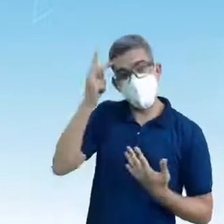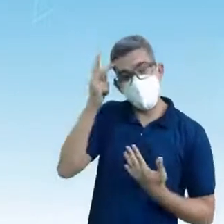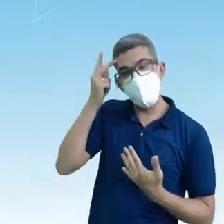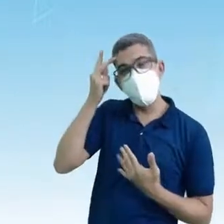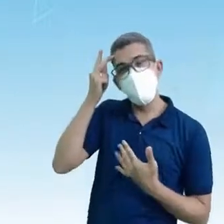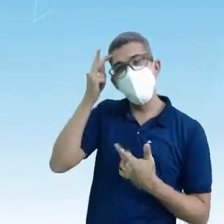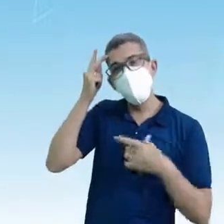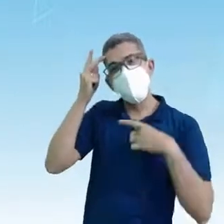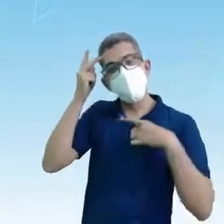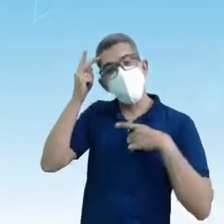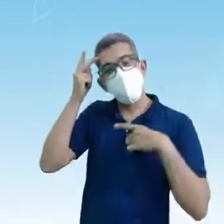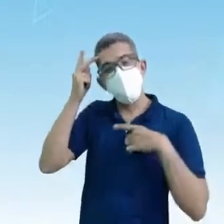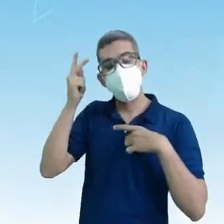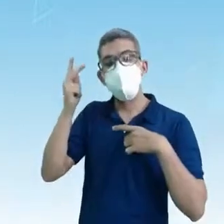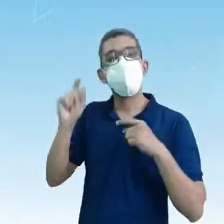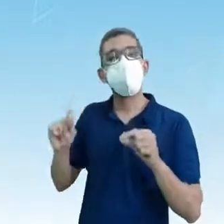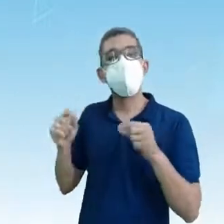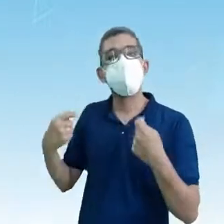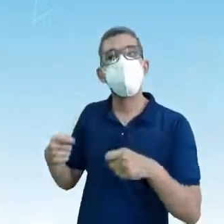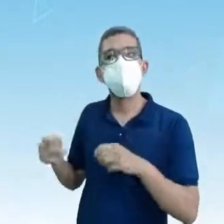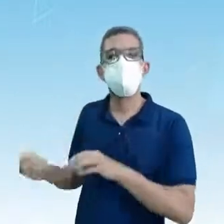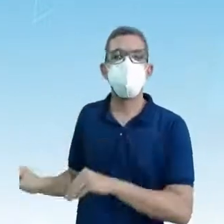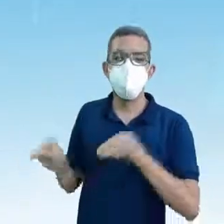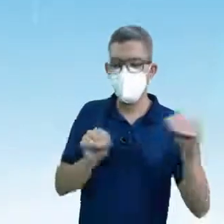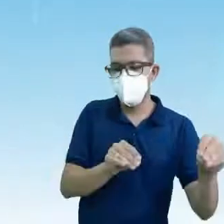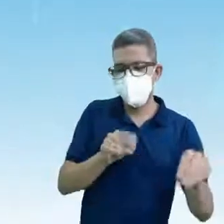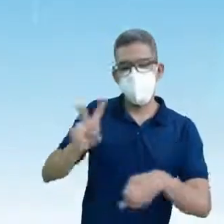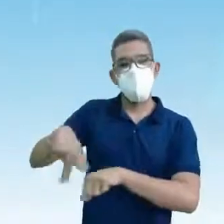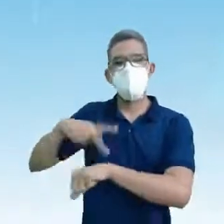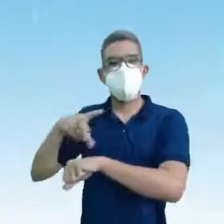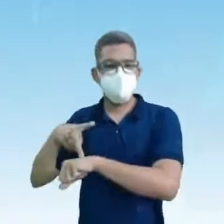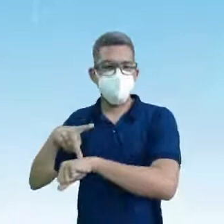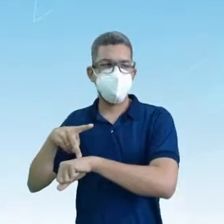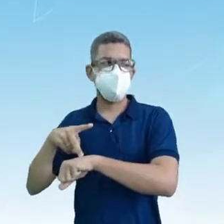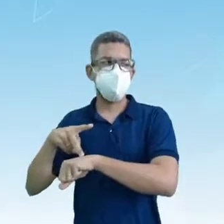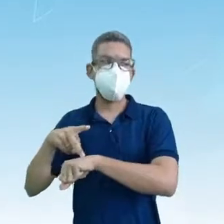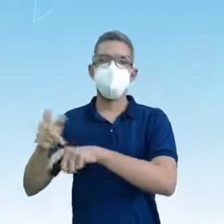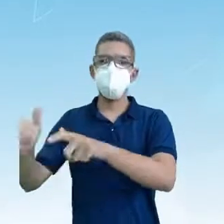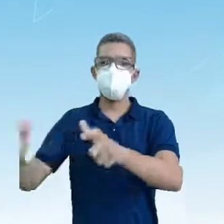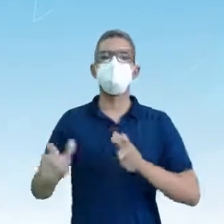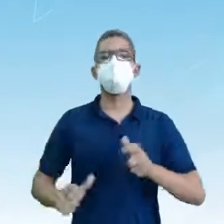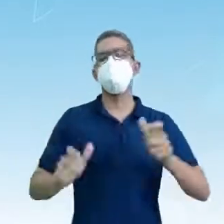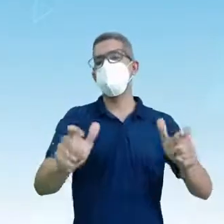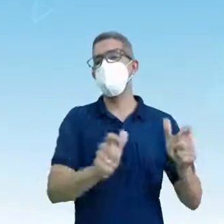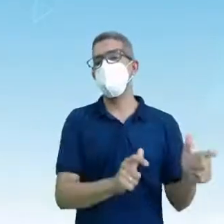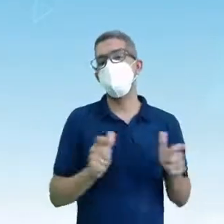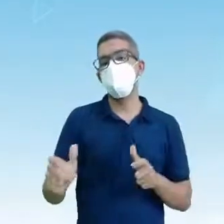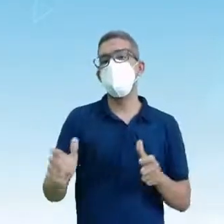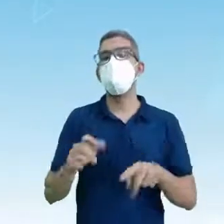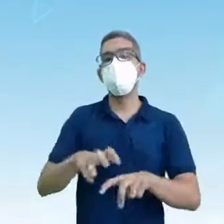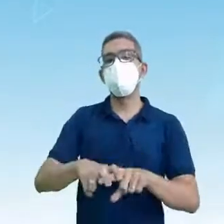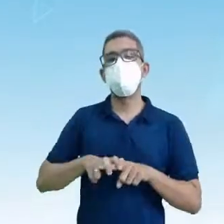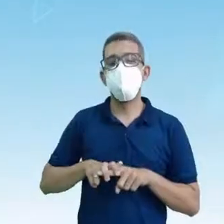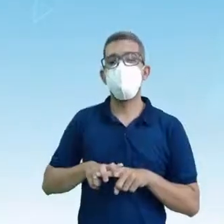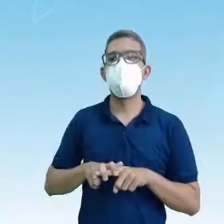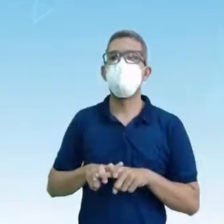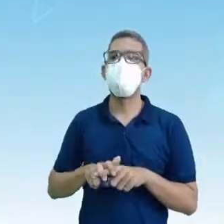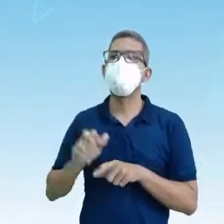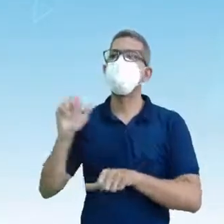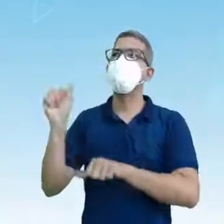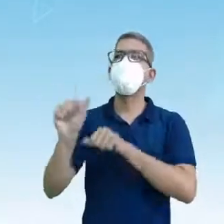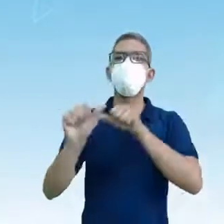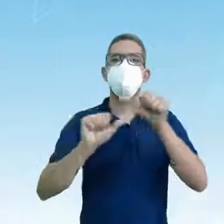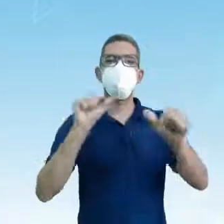elas estão tendo que mudar de seus países, de suas regiões, por causa das